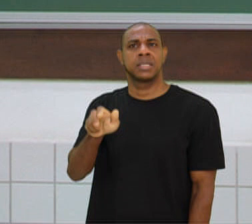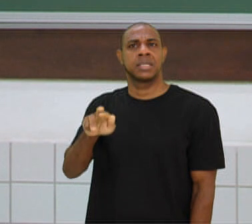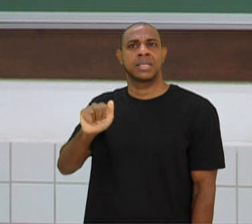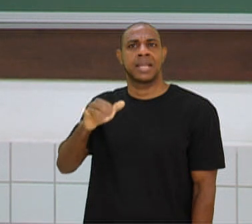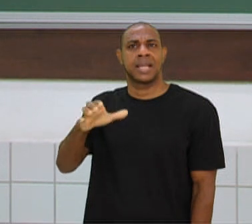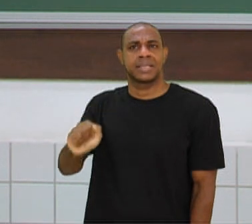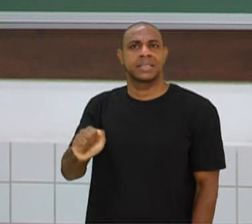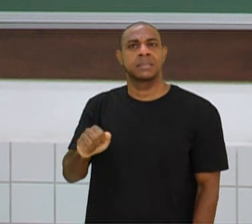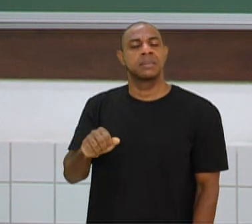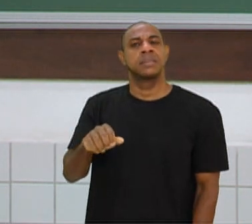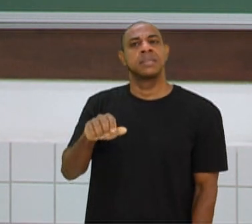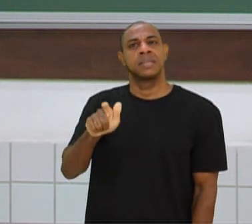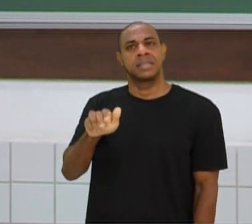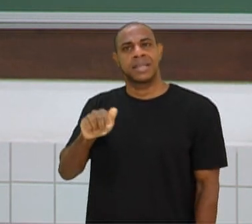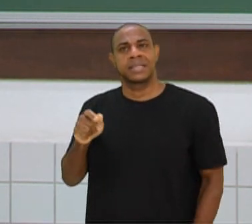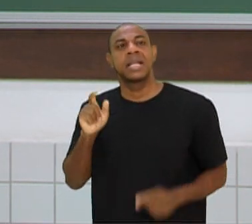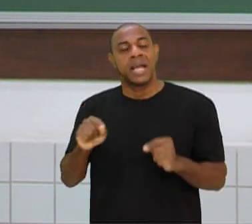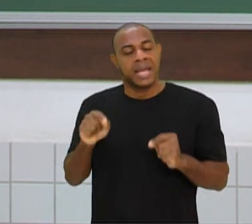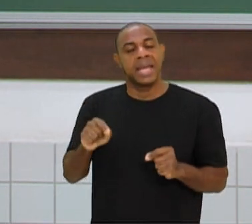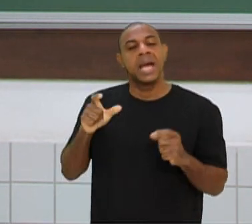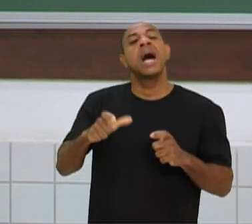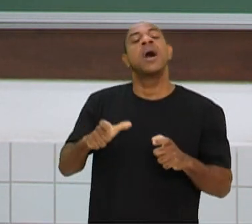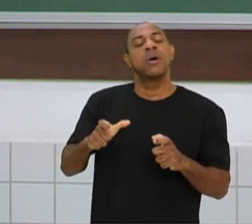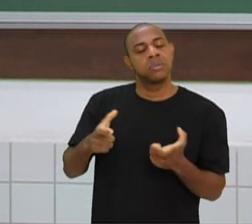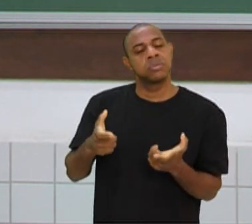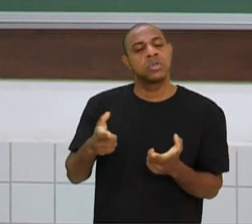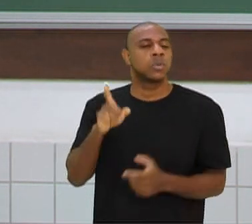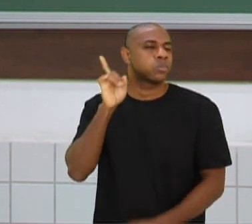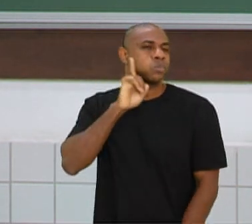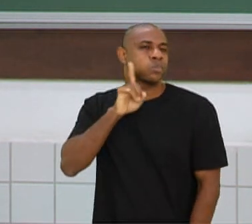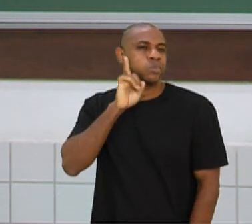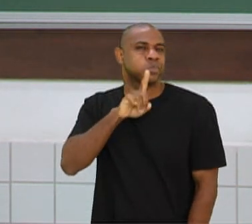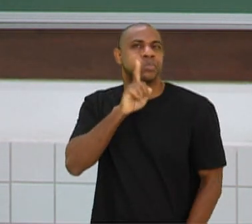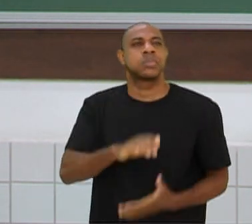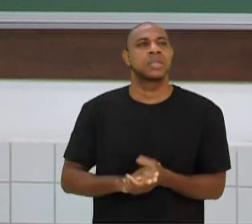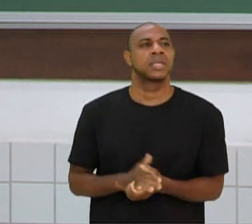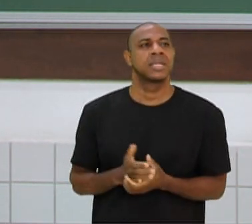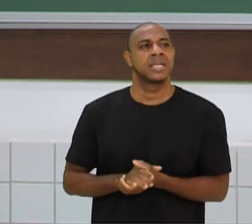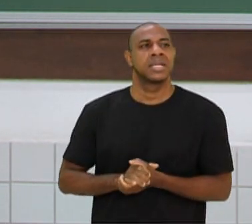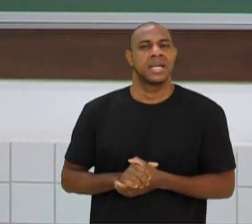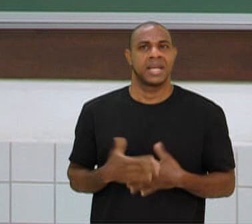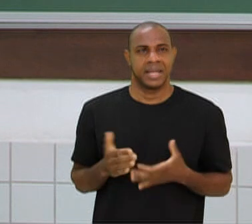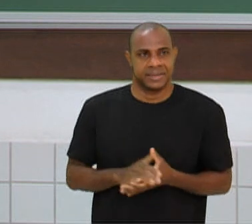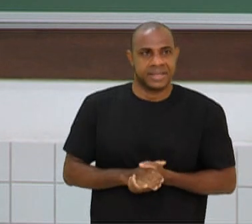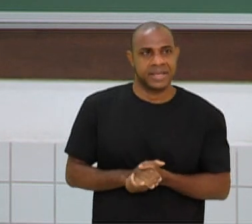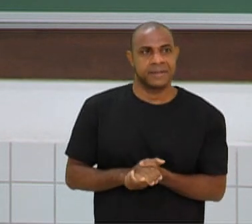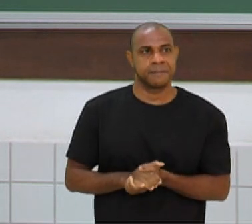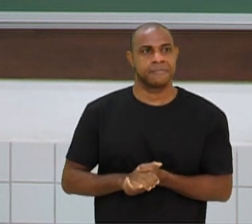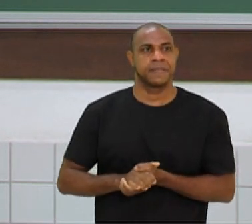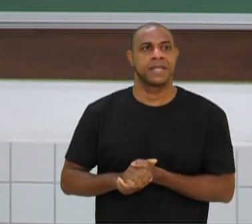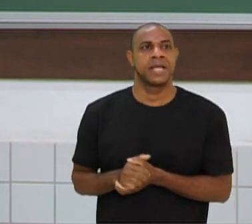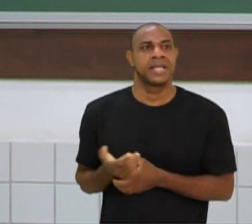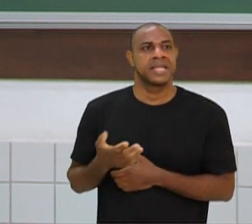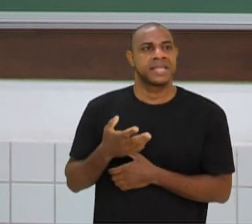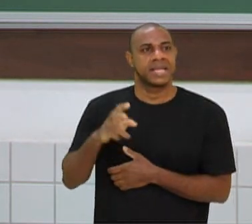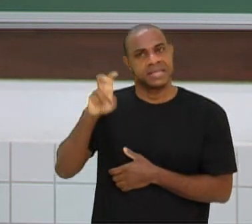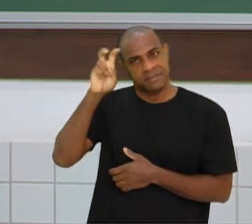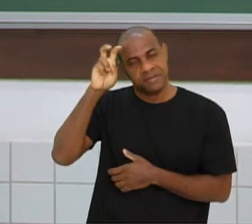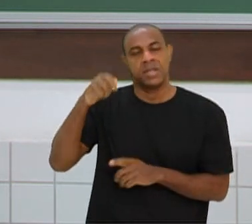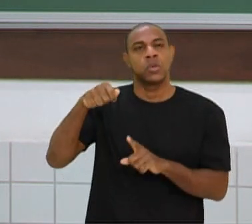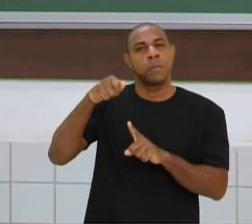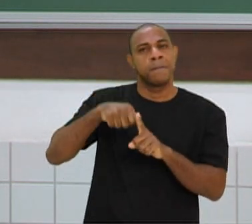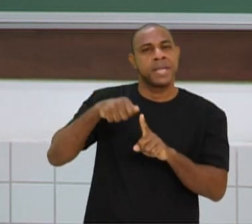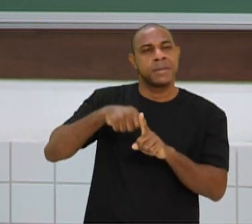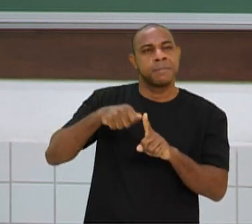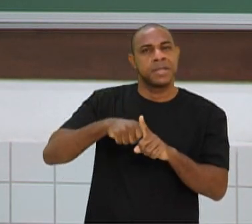nacional realizado nos Estados Unidos na quarta quinta-feira do mês de novembro. Ela vem com o